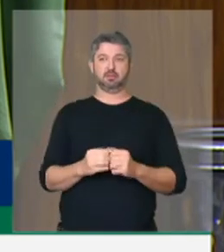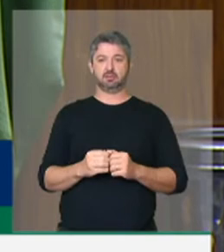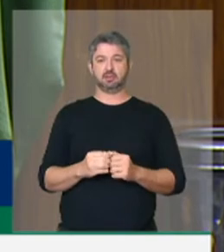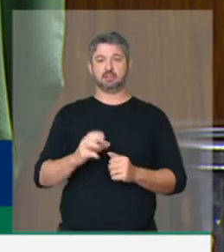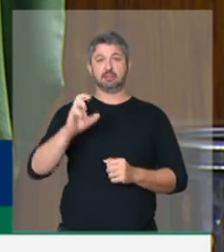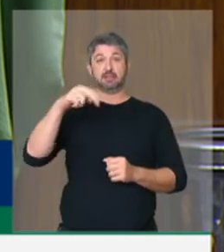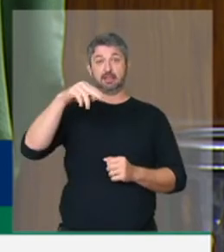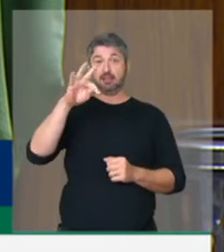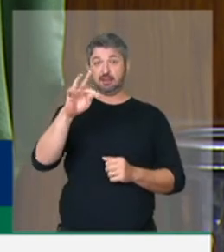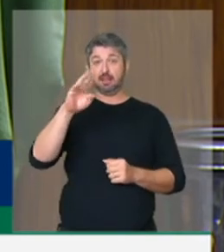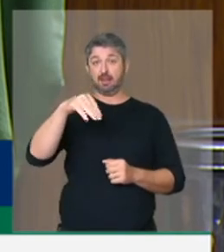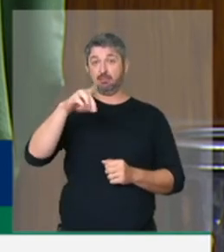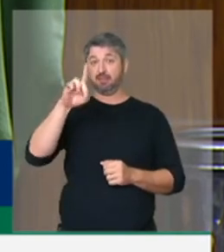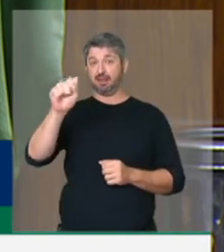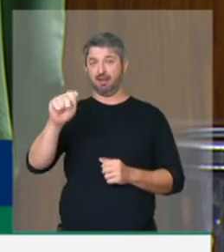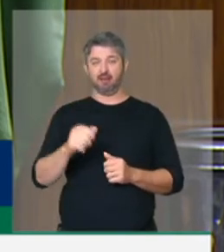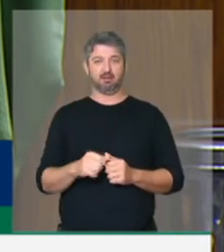CNT-MDA.